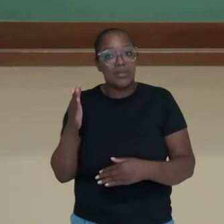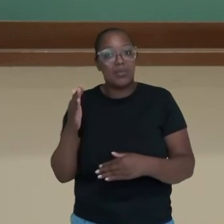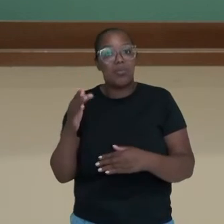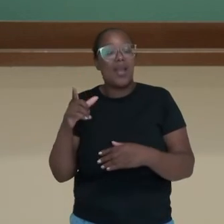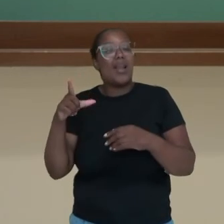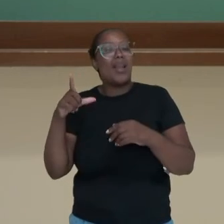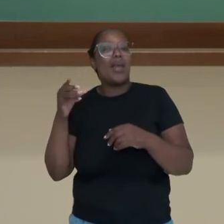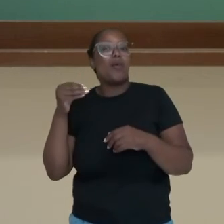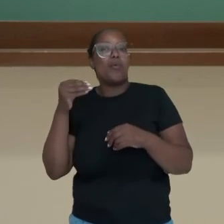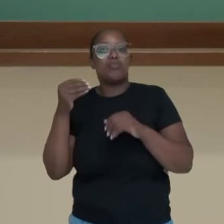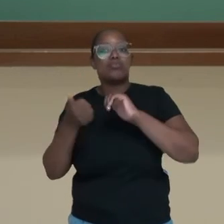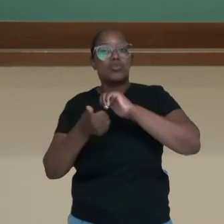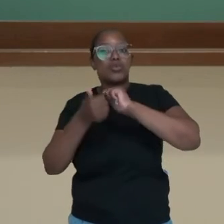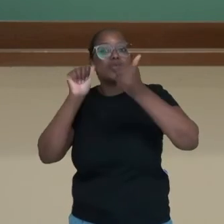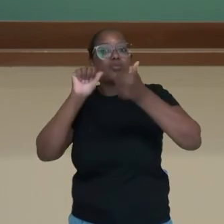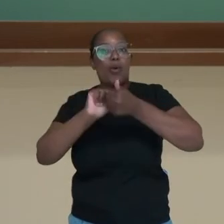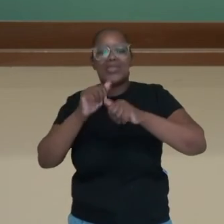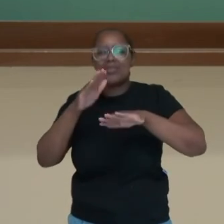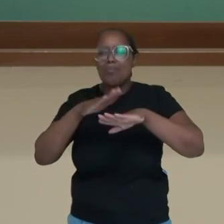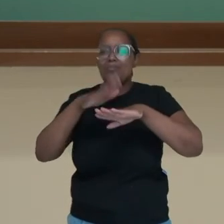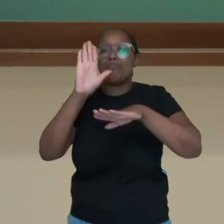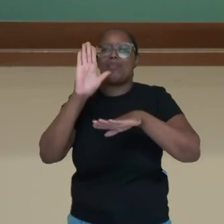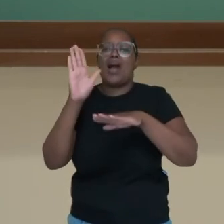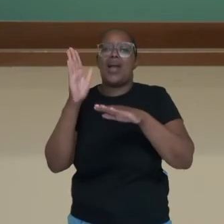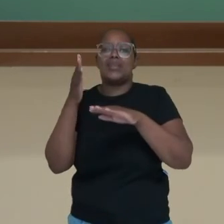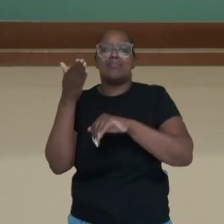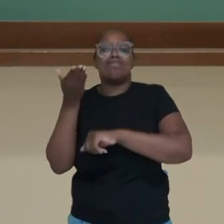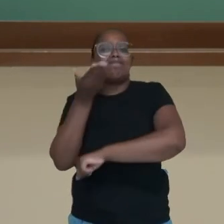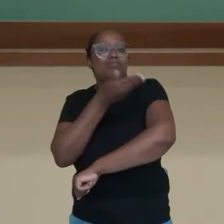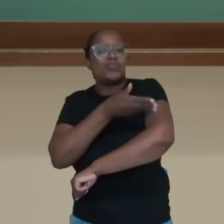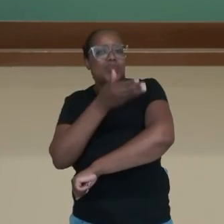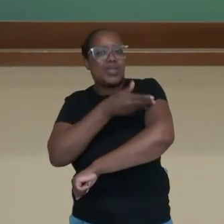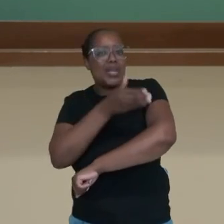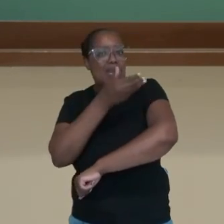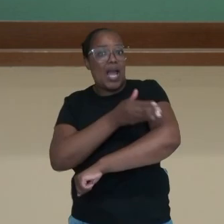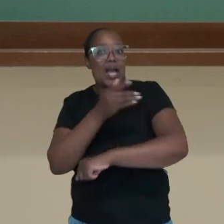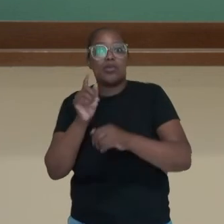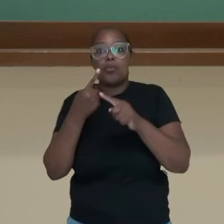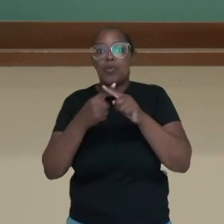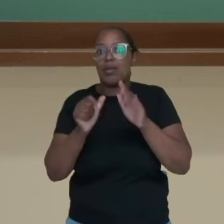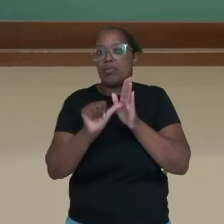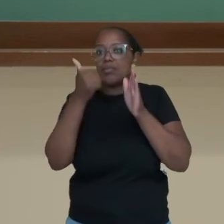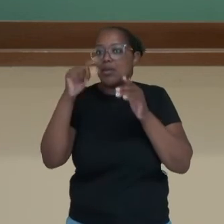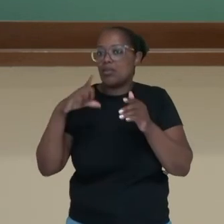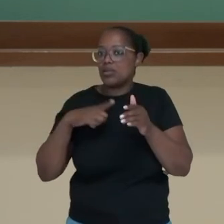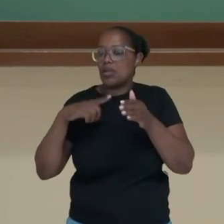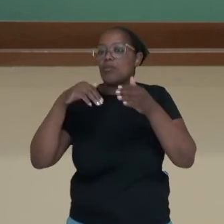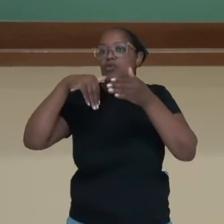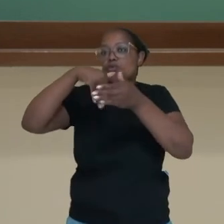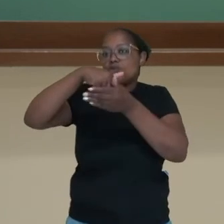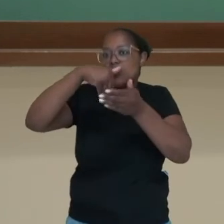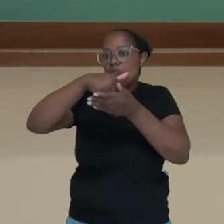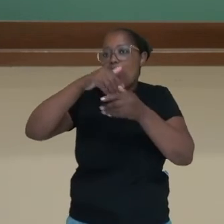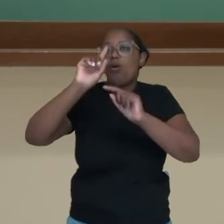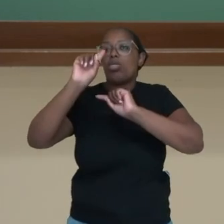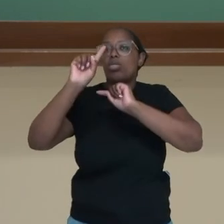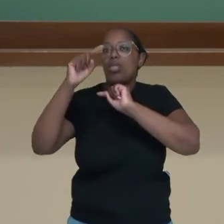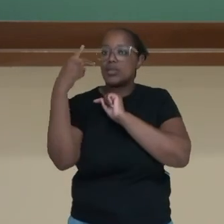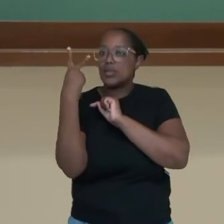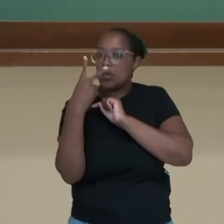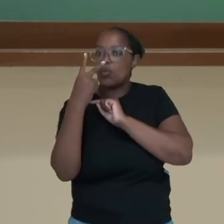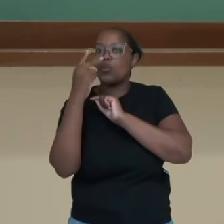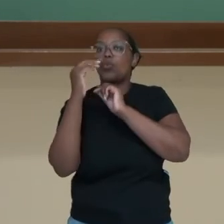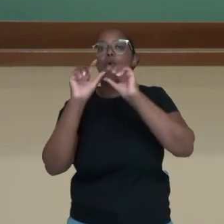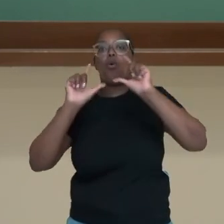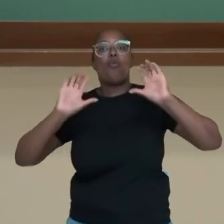esportes mais praticados. Então, primeiro nós temos o futebol, depois o vôlei e depois o esporte que é mais